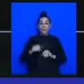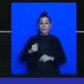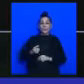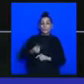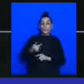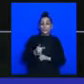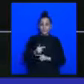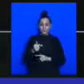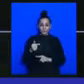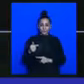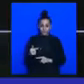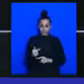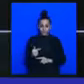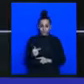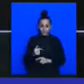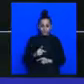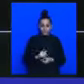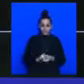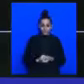bola 77